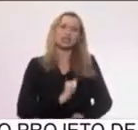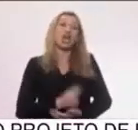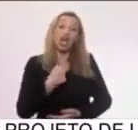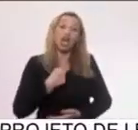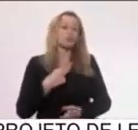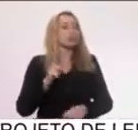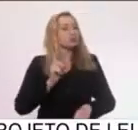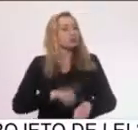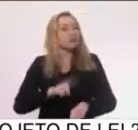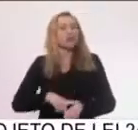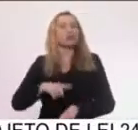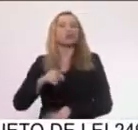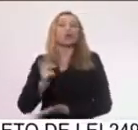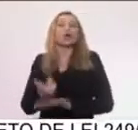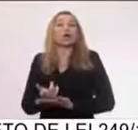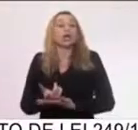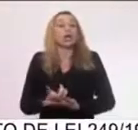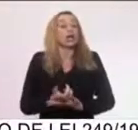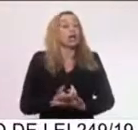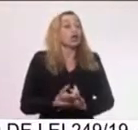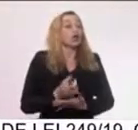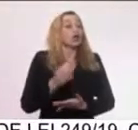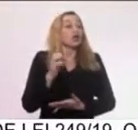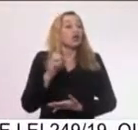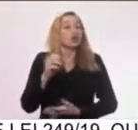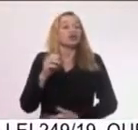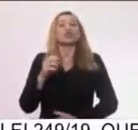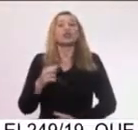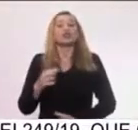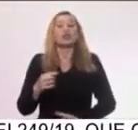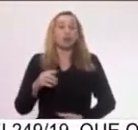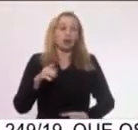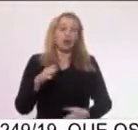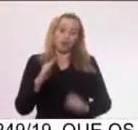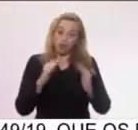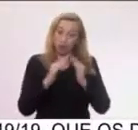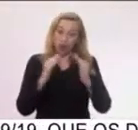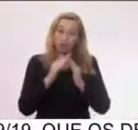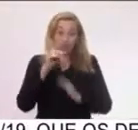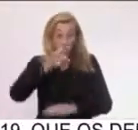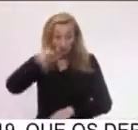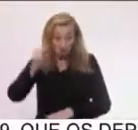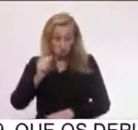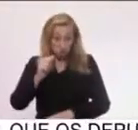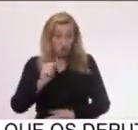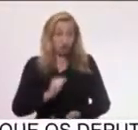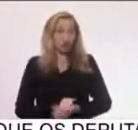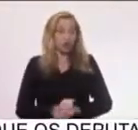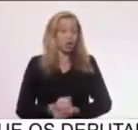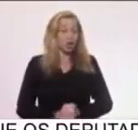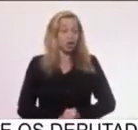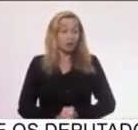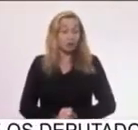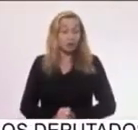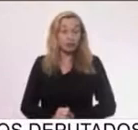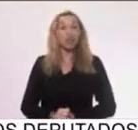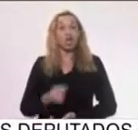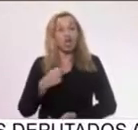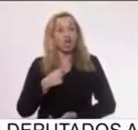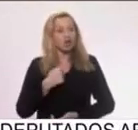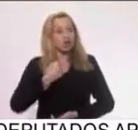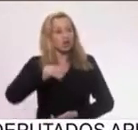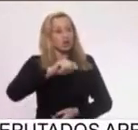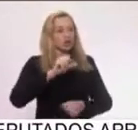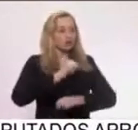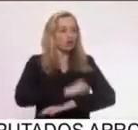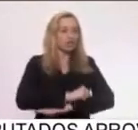tempo, Coronel Salema, morador da Tijuca, bairro tradicional da zona norte do Rio de Janeiro que sou, que eu ia para a